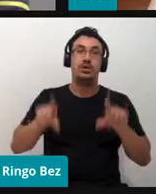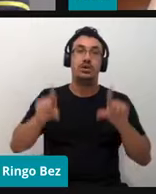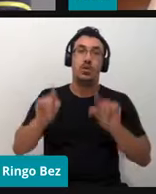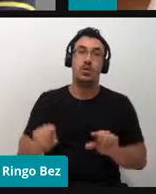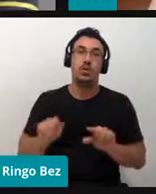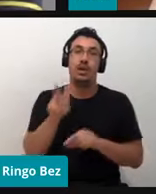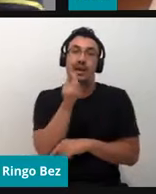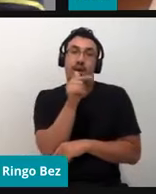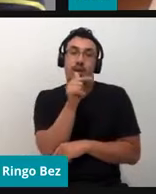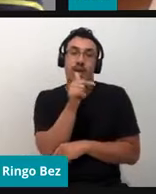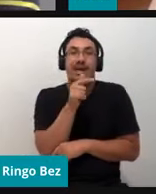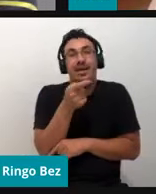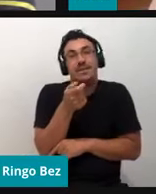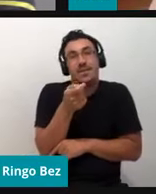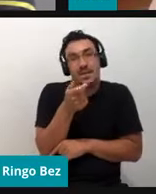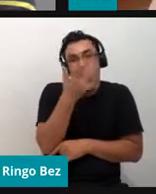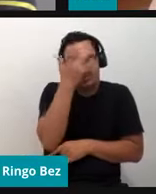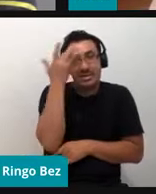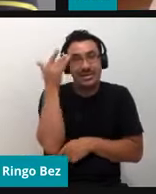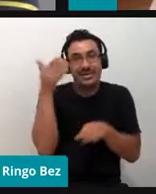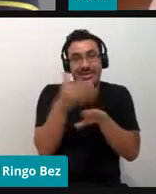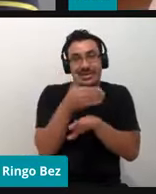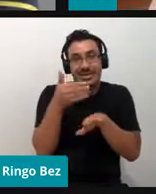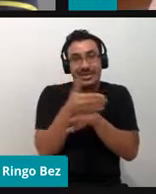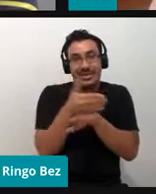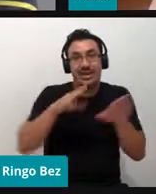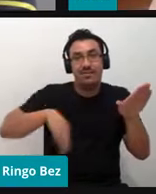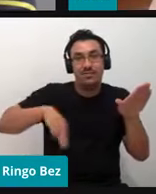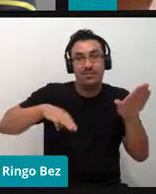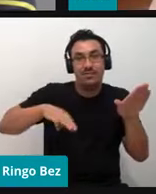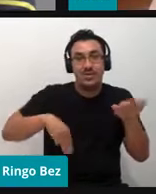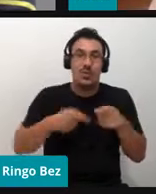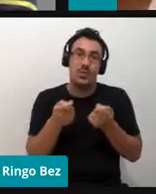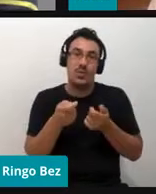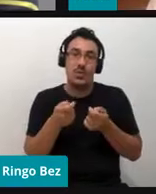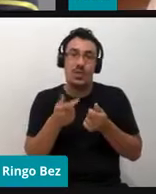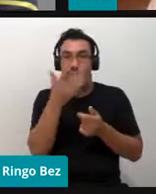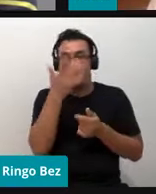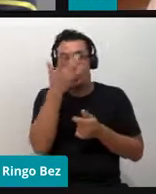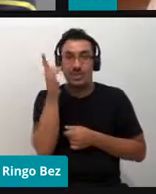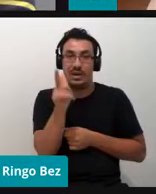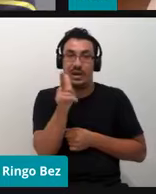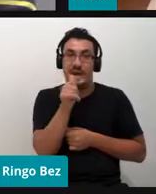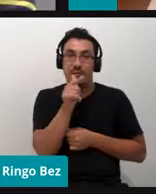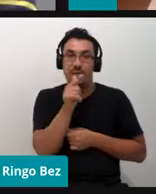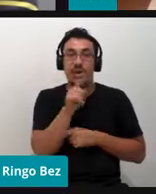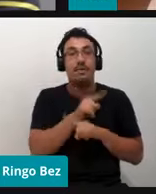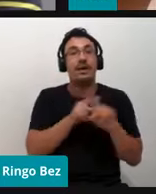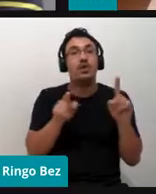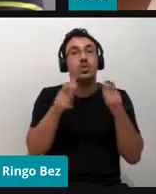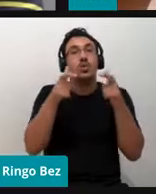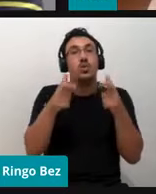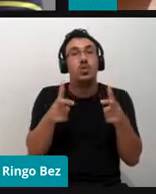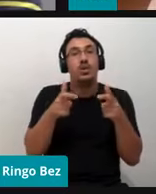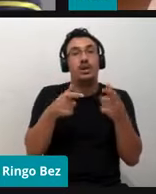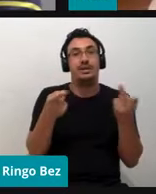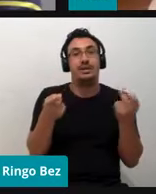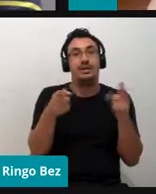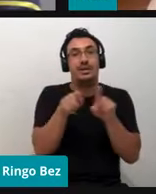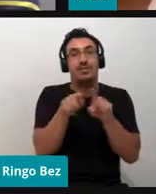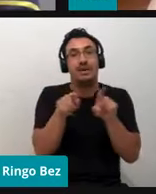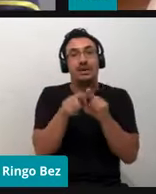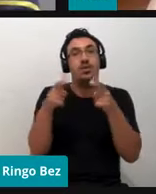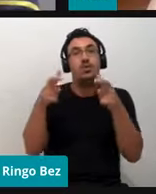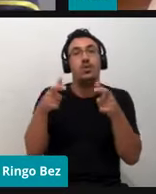da baixa temporada. Então, é onde nós temos menos gente consumindo água. As localidades e as populações tradicionais,